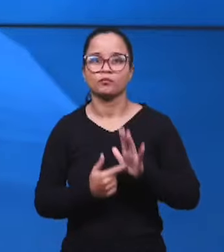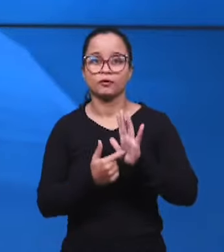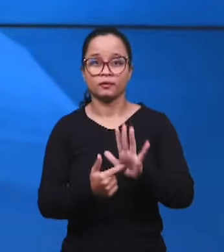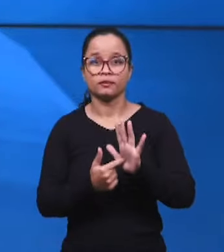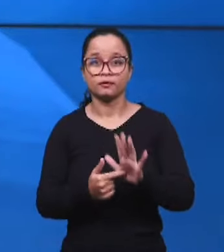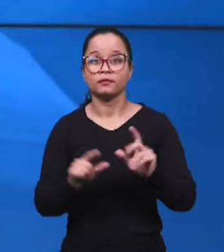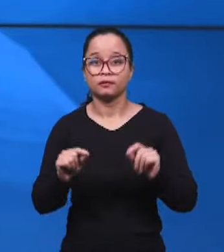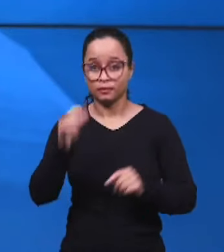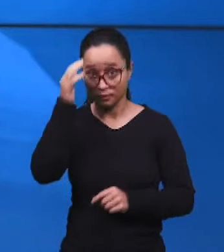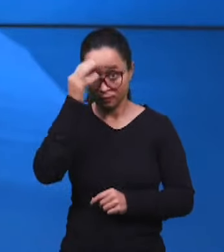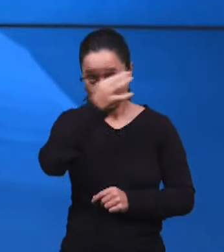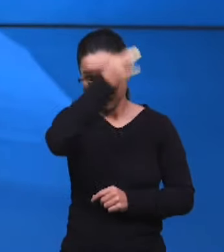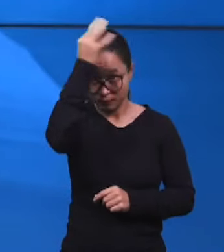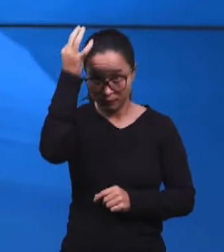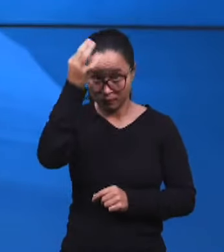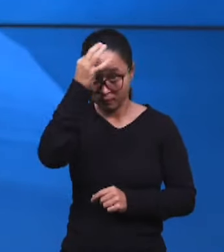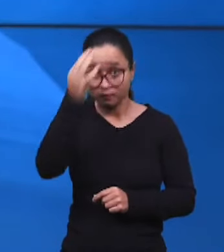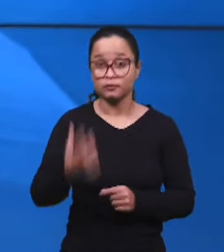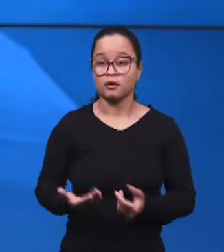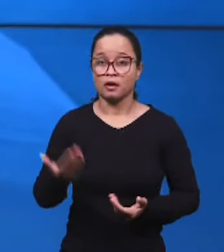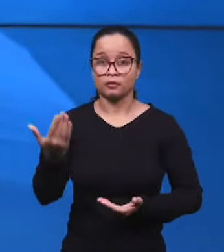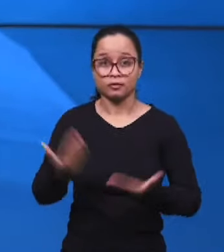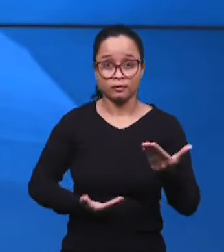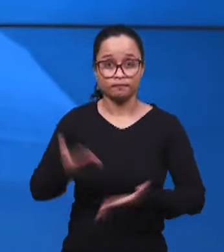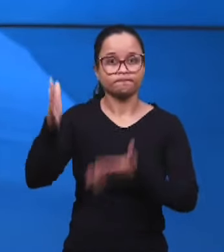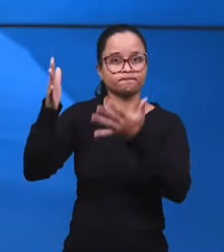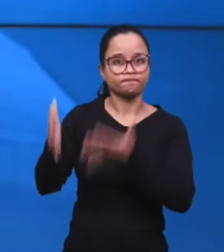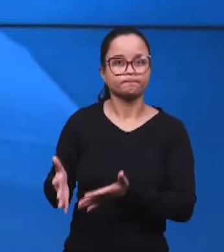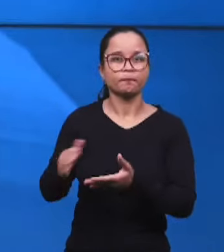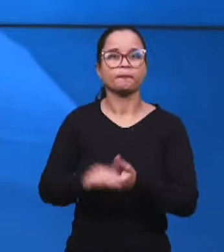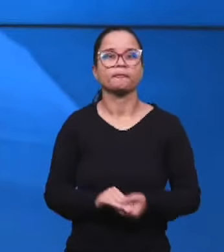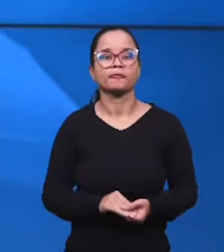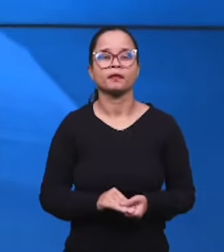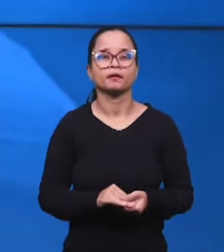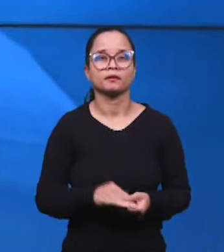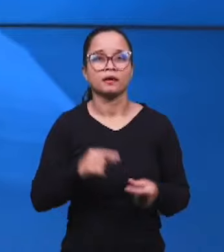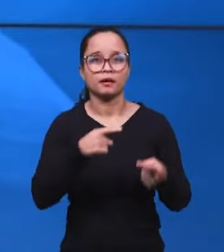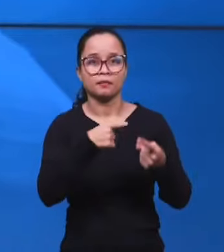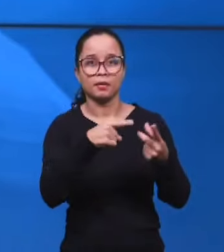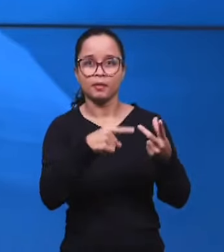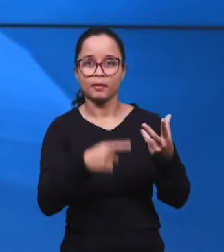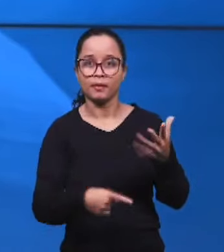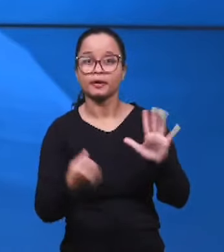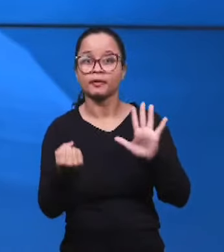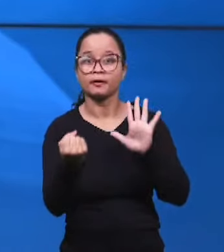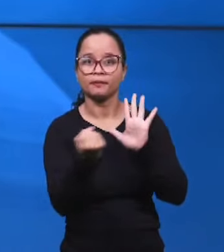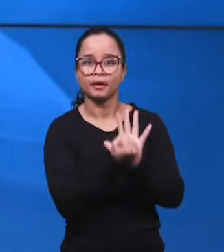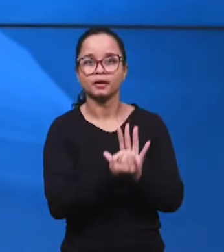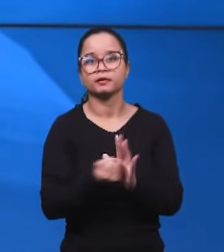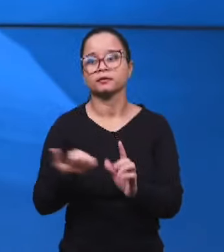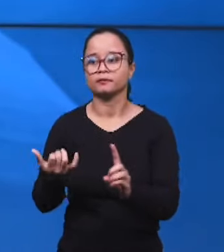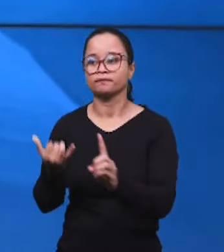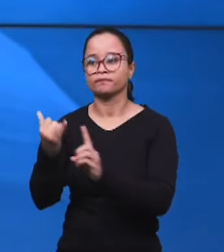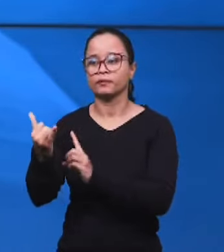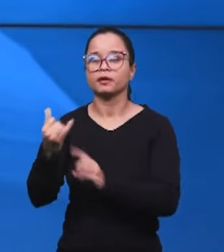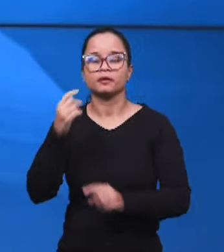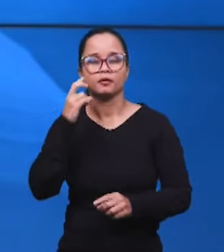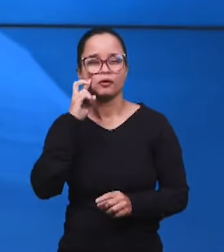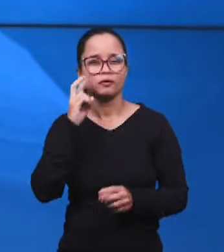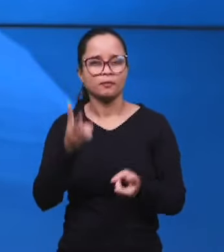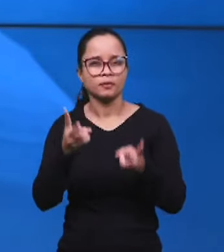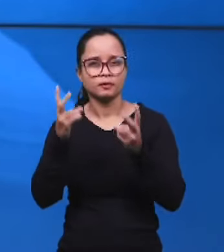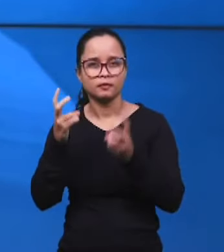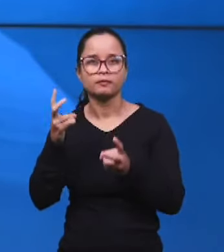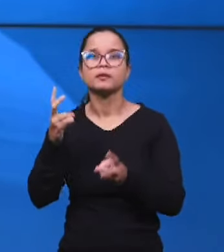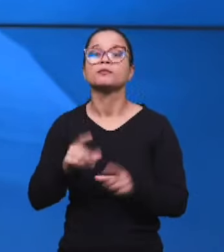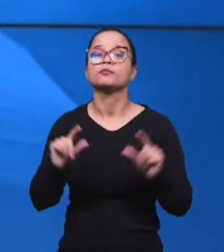que repercute no meio da igreja fiel, isso em relação aos marcadores proféticos que vemos no livro de Apocalipse, e que se cumprem